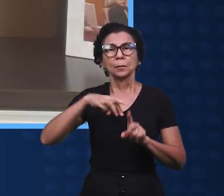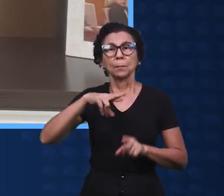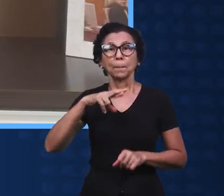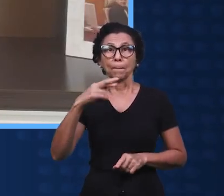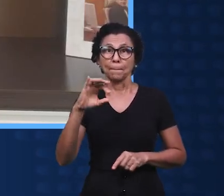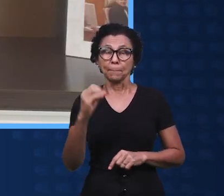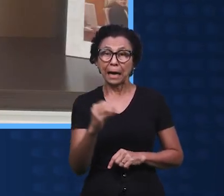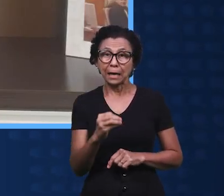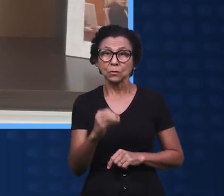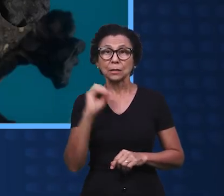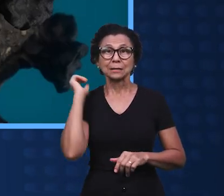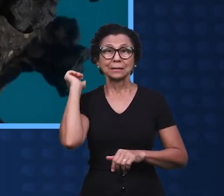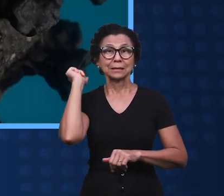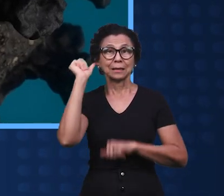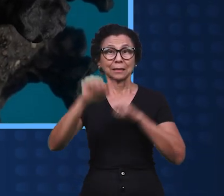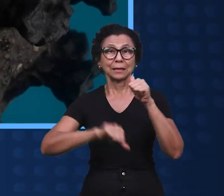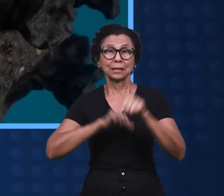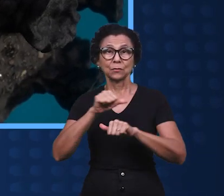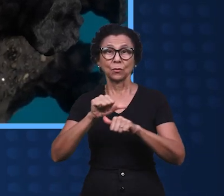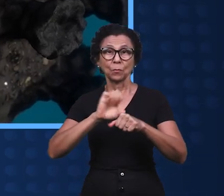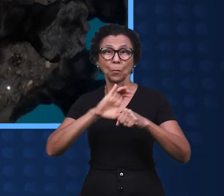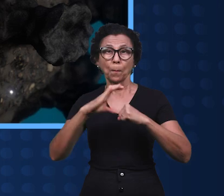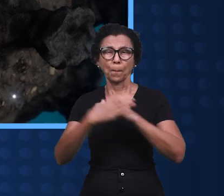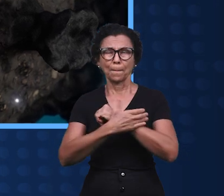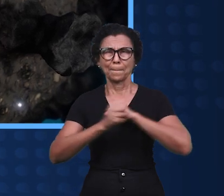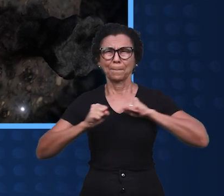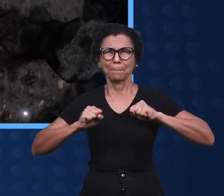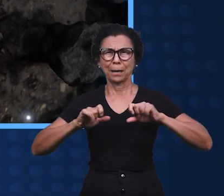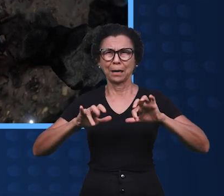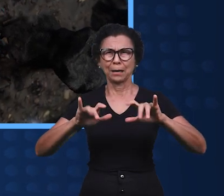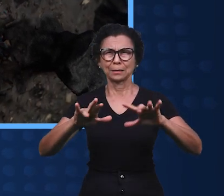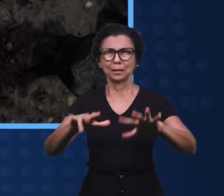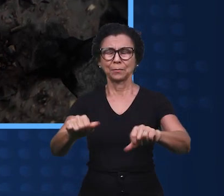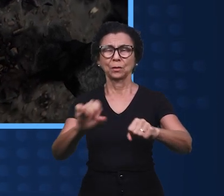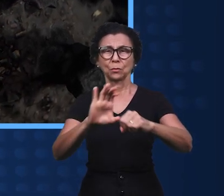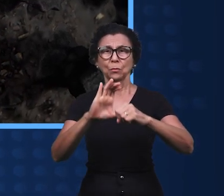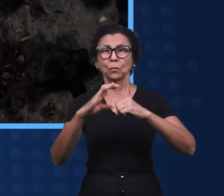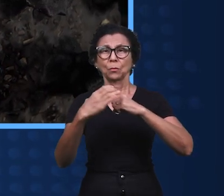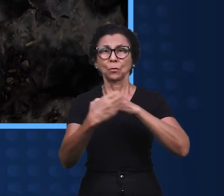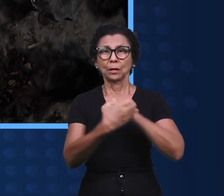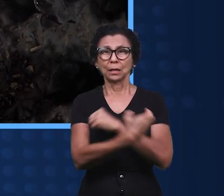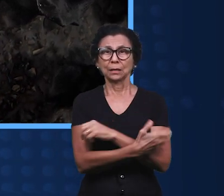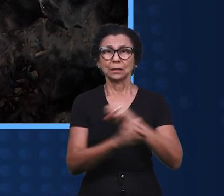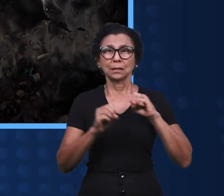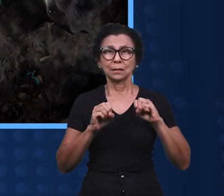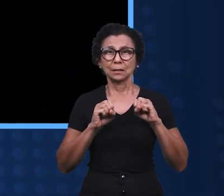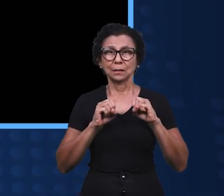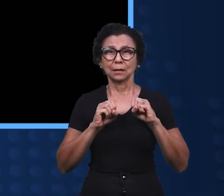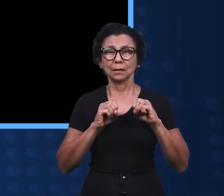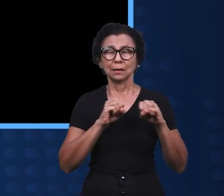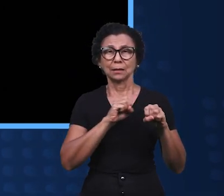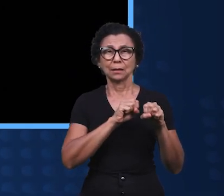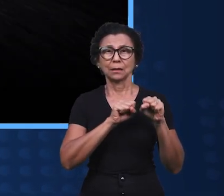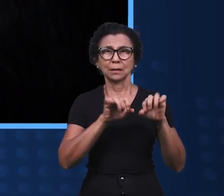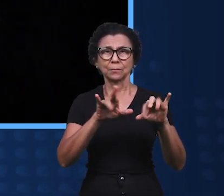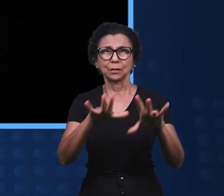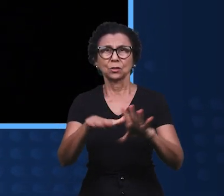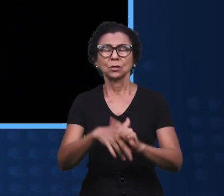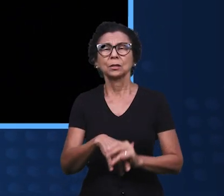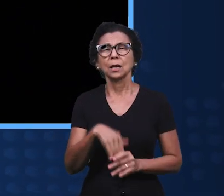uma pandemia. O coronavírus, ele é transmitido principalmente por meio de